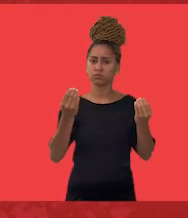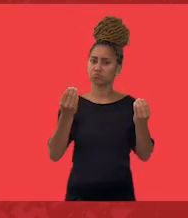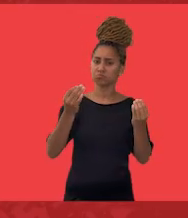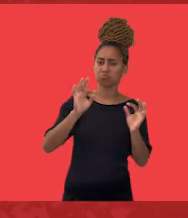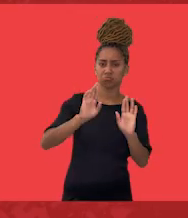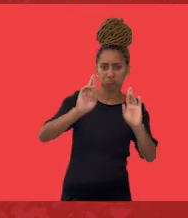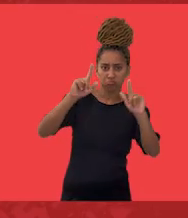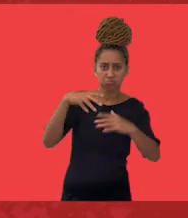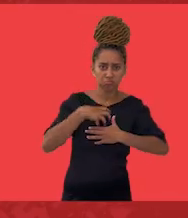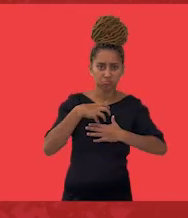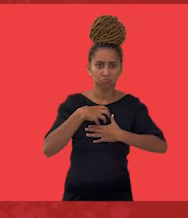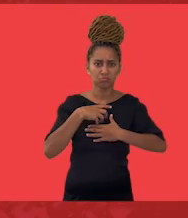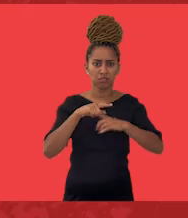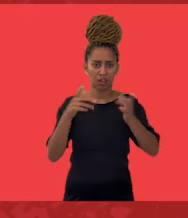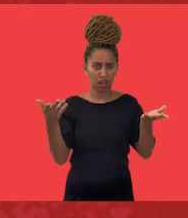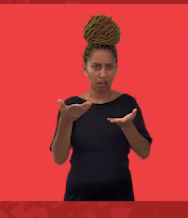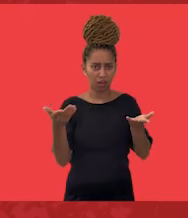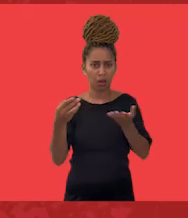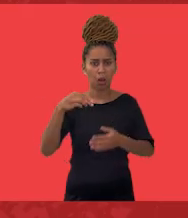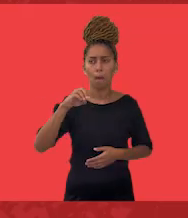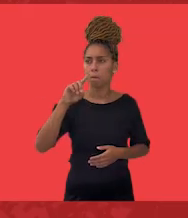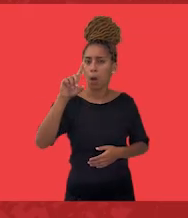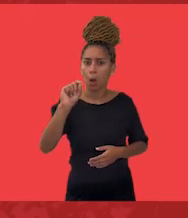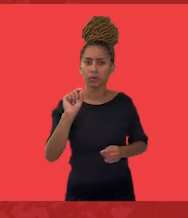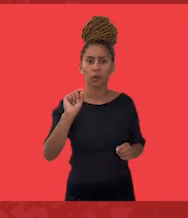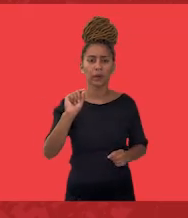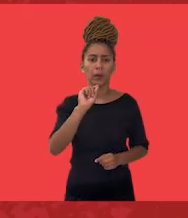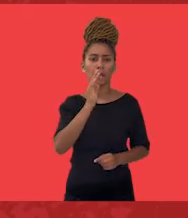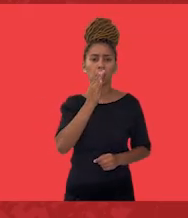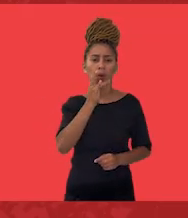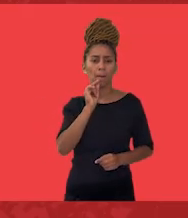perdido entre cabelos infantis.